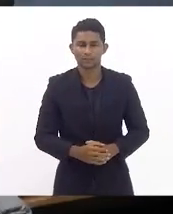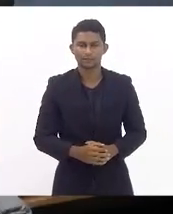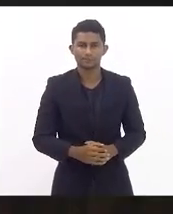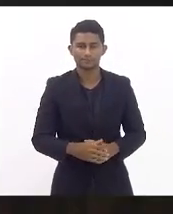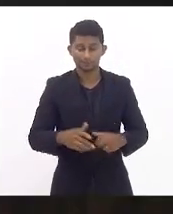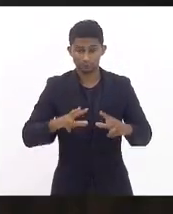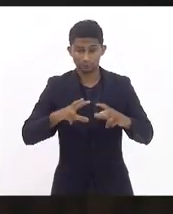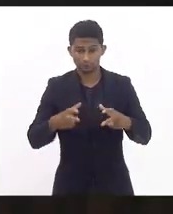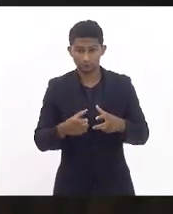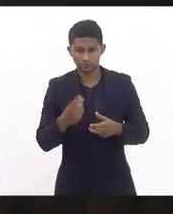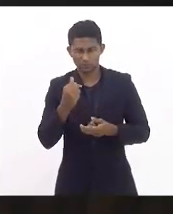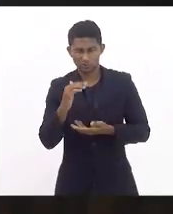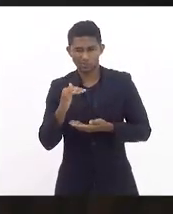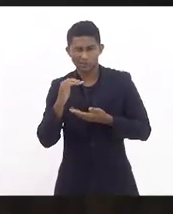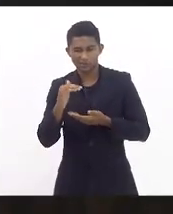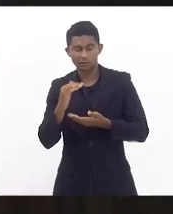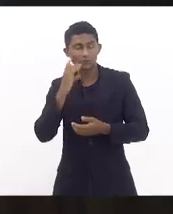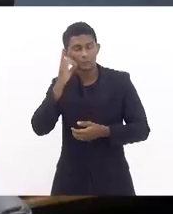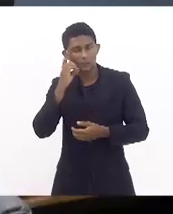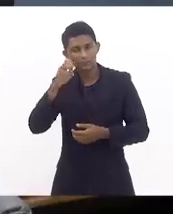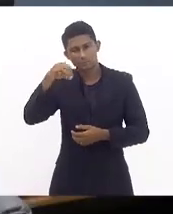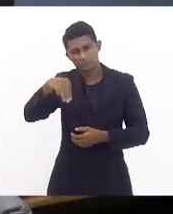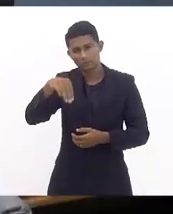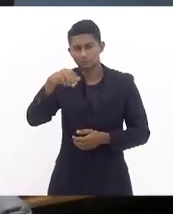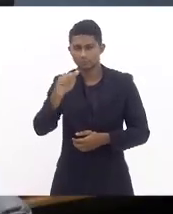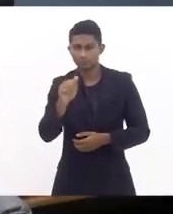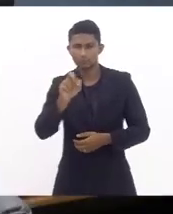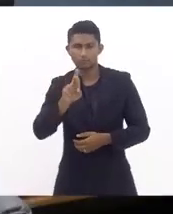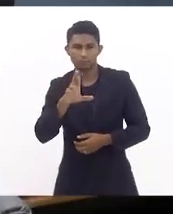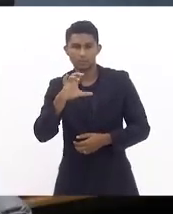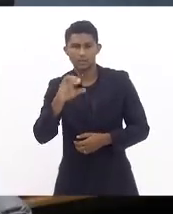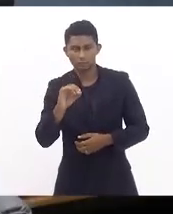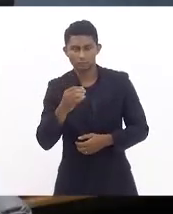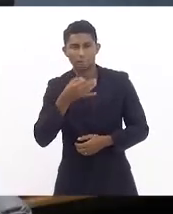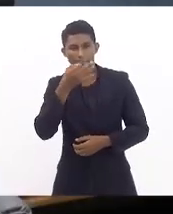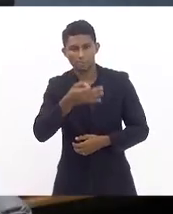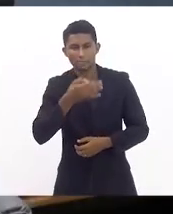Pela Comissão de Orçamento, deputado Márcio Pacheco.